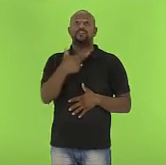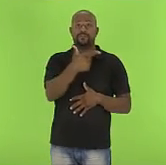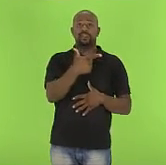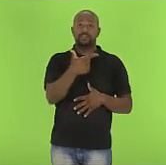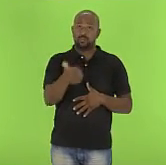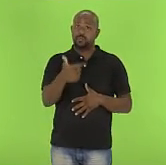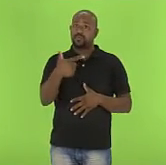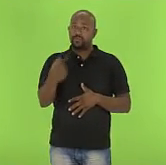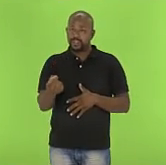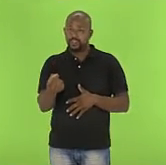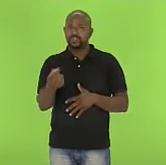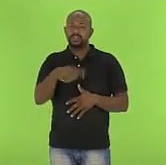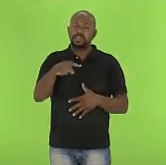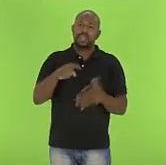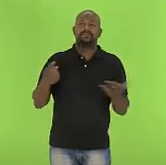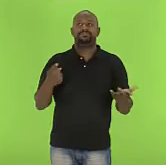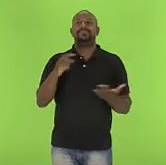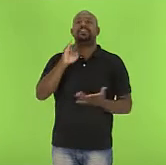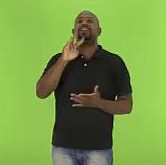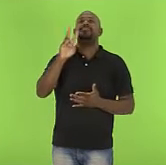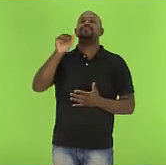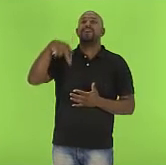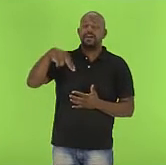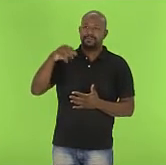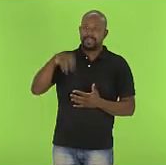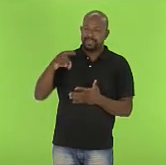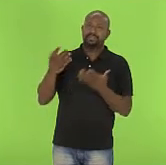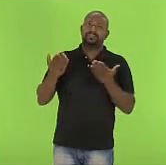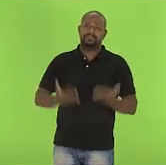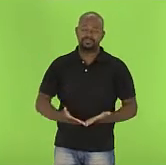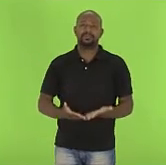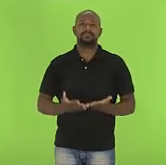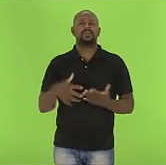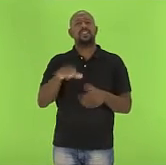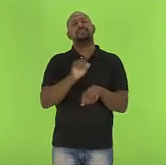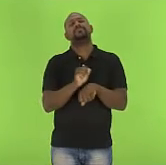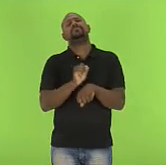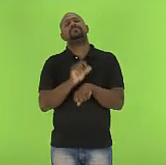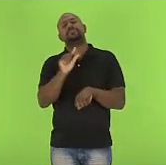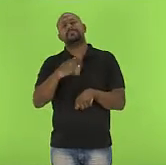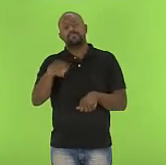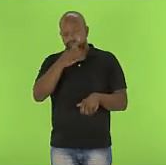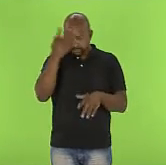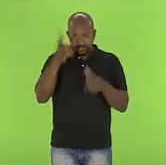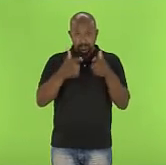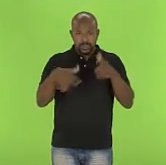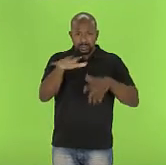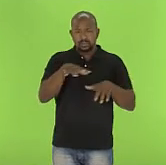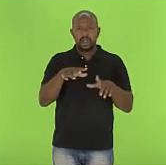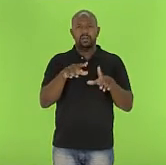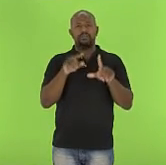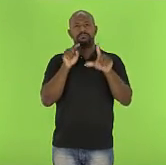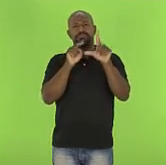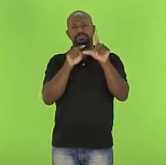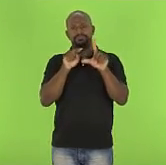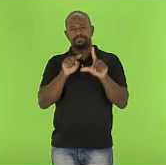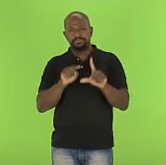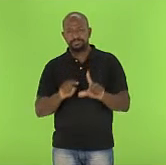aberto. Com Ivan Mendes E Caio Booker. É isso. A gente está dando um tempinho para o pessoal chegar.